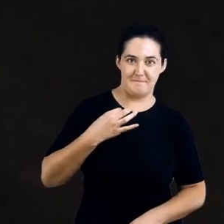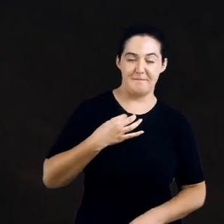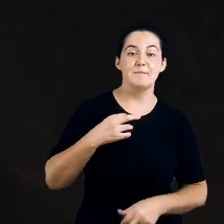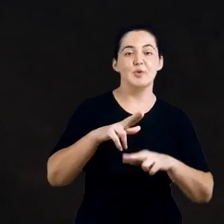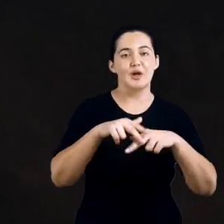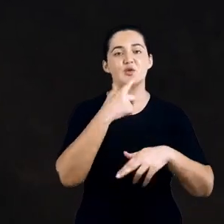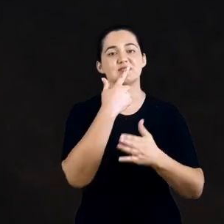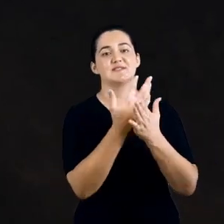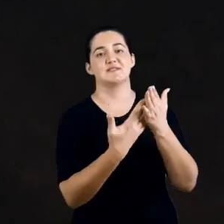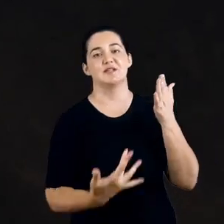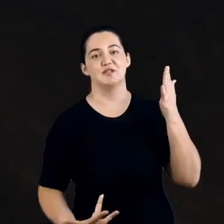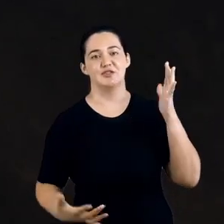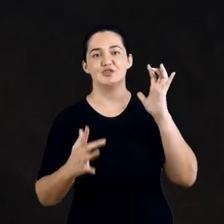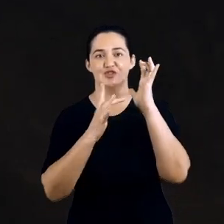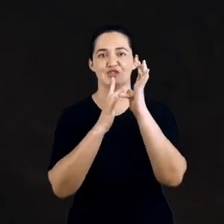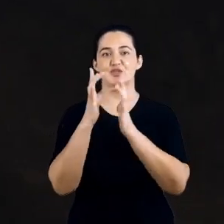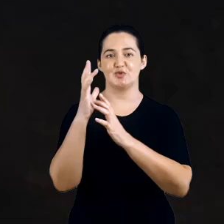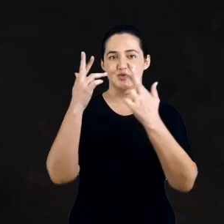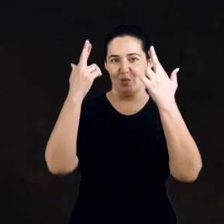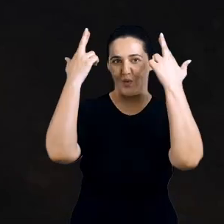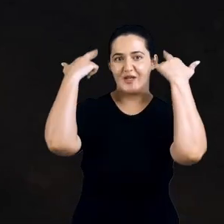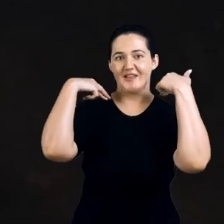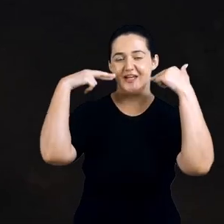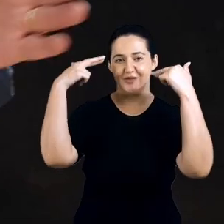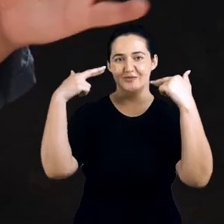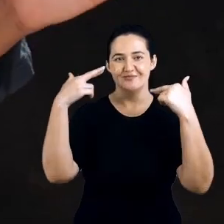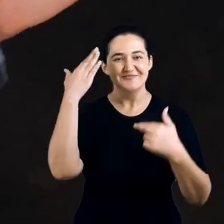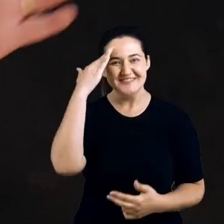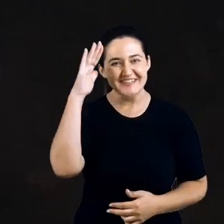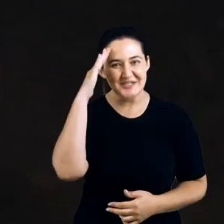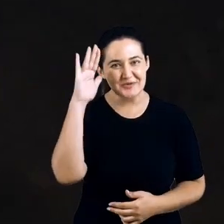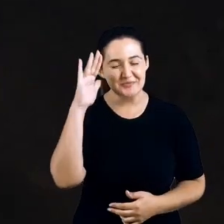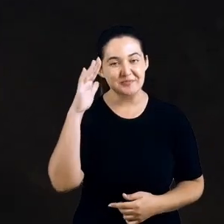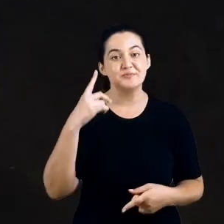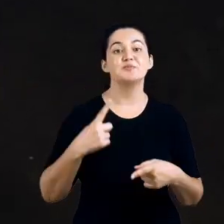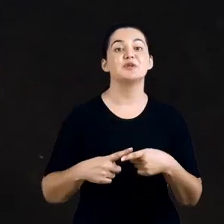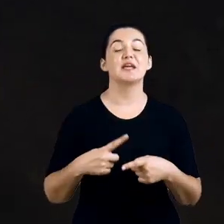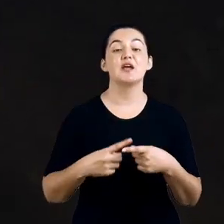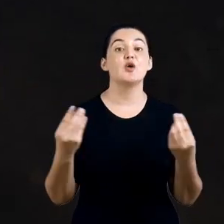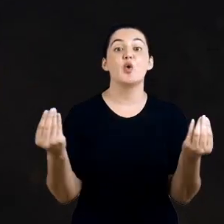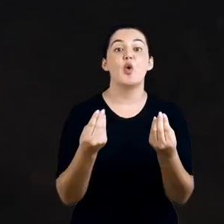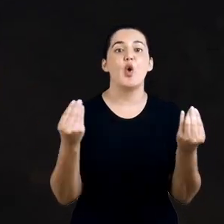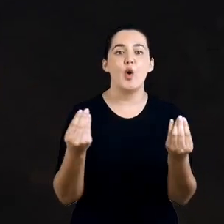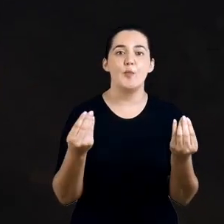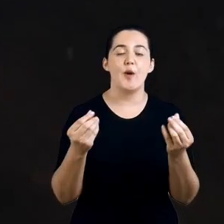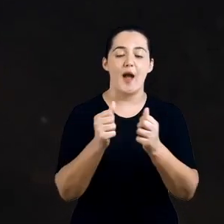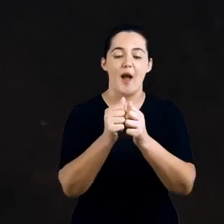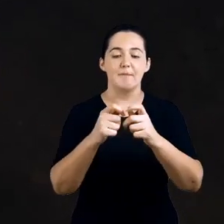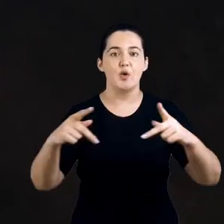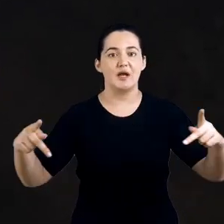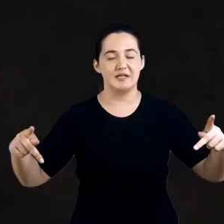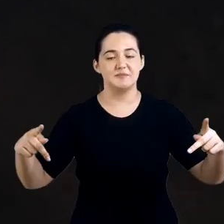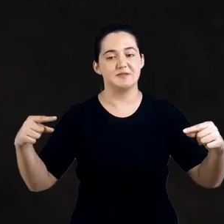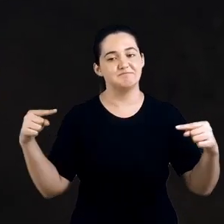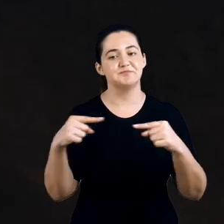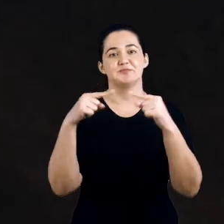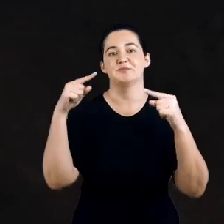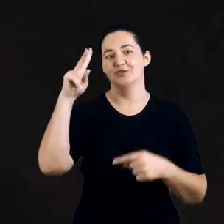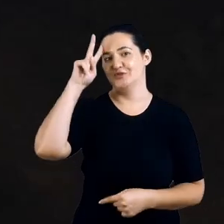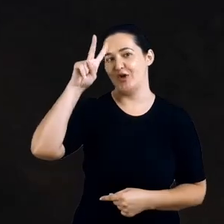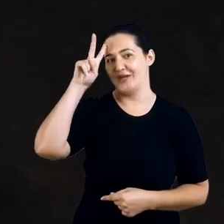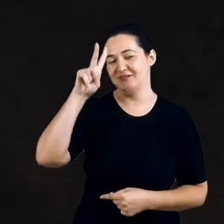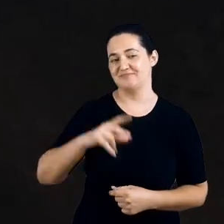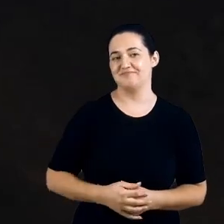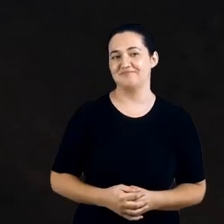vestes pelo sangue do Cordeiro. Você percebeu, perante essa explicação aqui, como esta imagem do Apocalipse faz todo